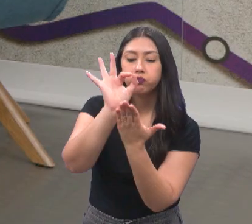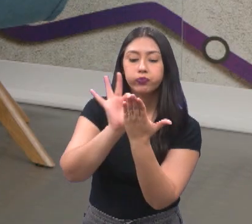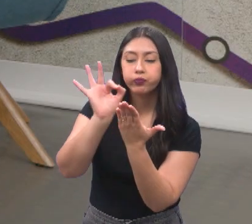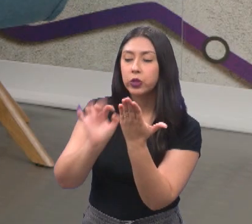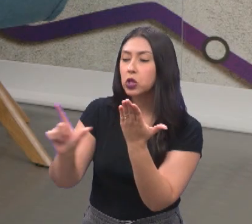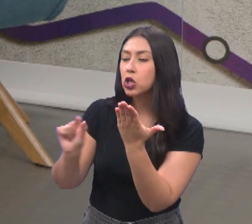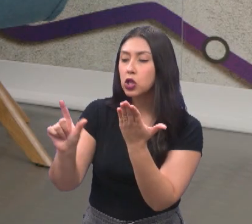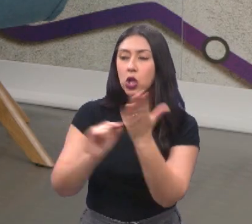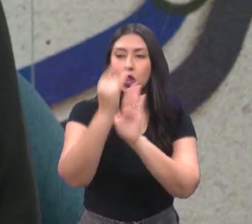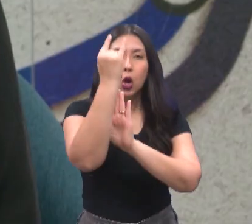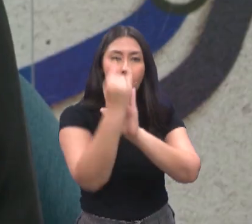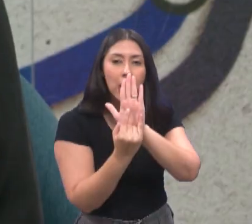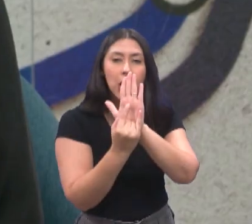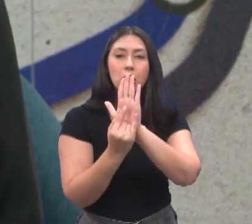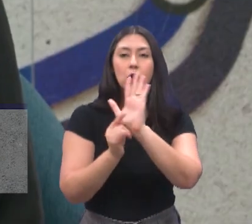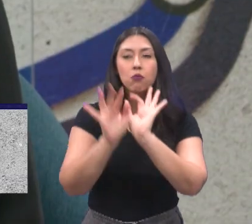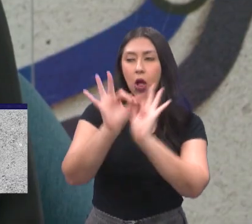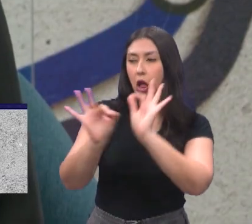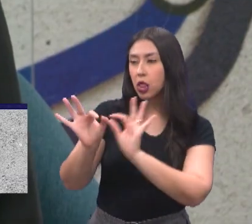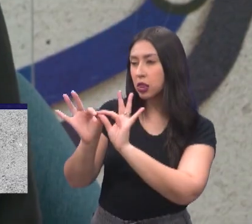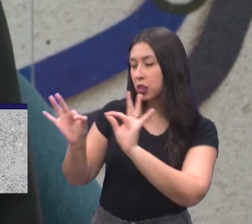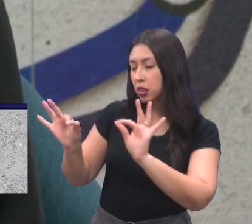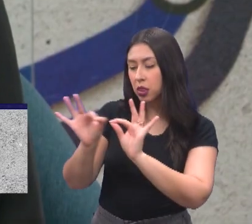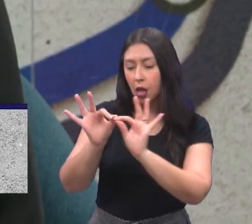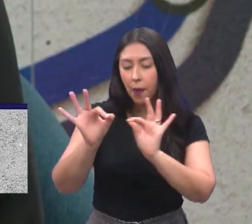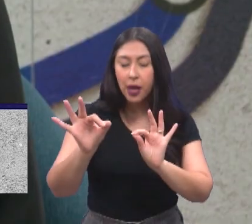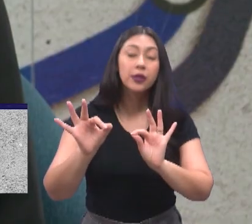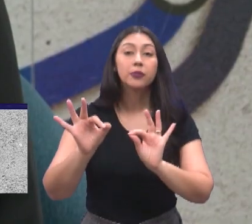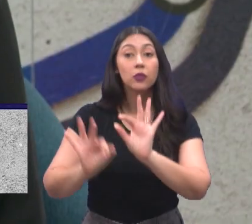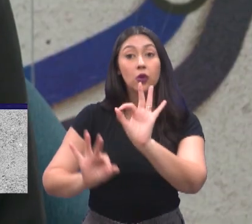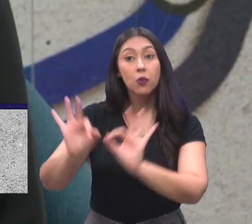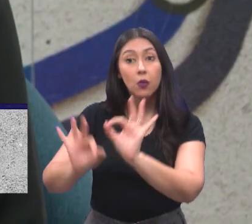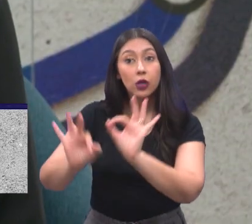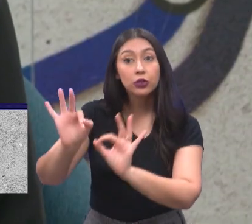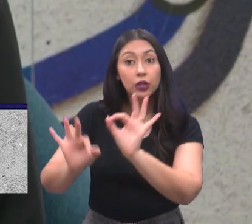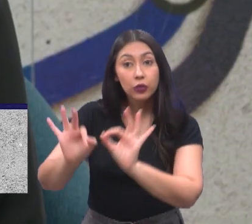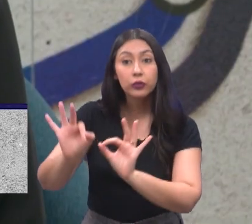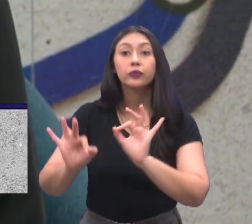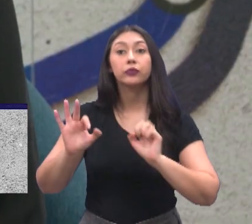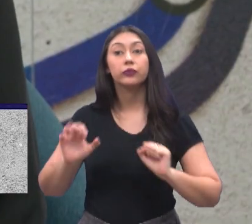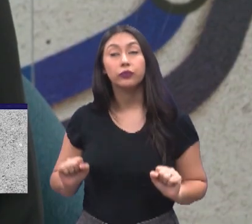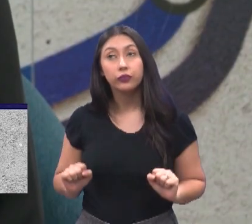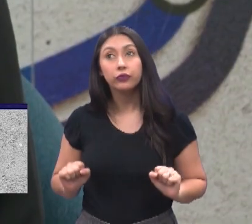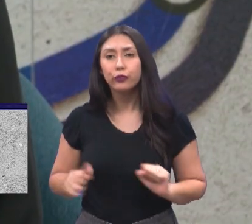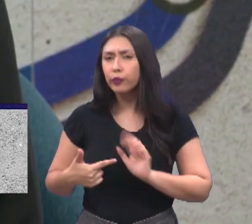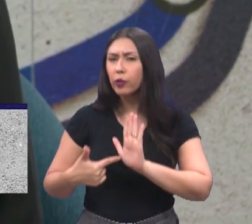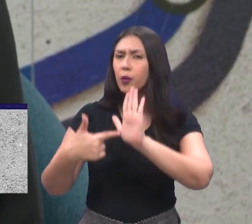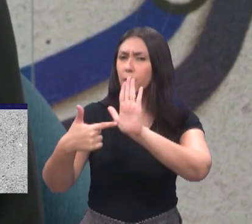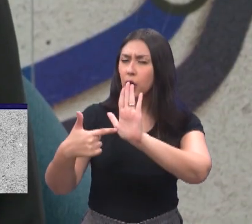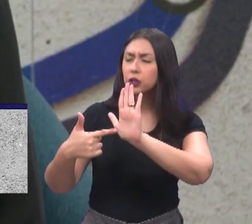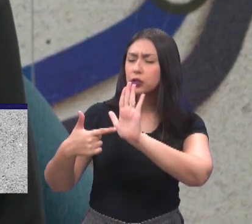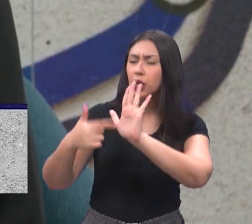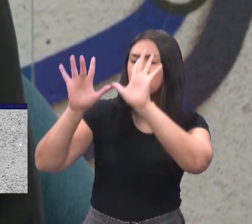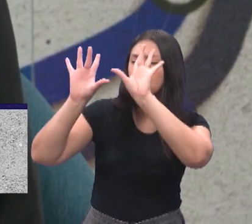certificações, as dimensões, como um projeto mesmo. Então, ele apresenta todo o histórico daquela